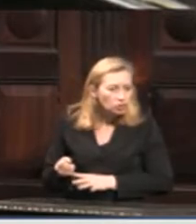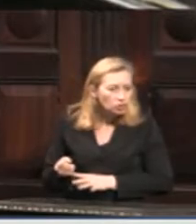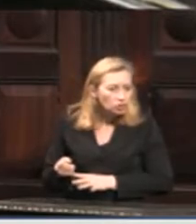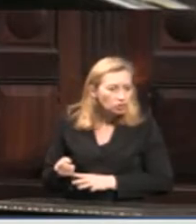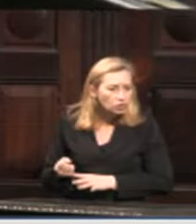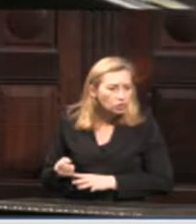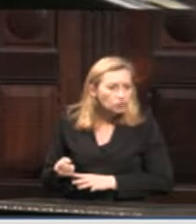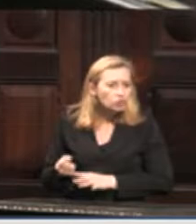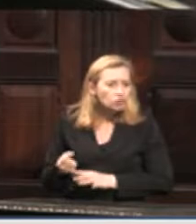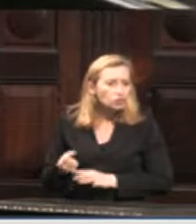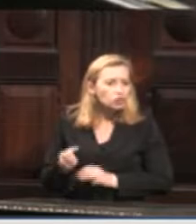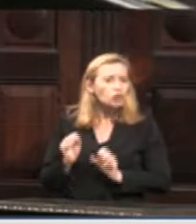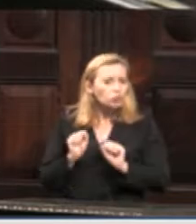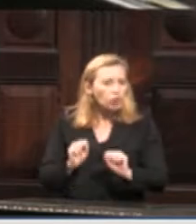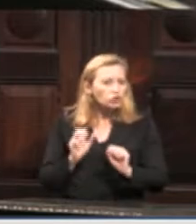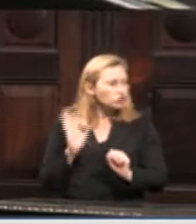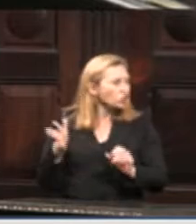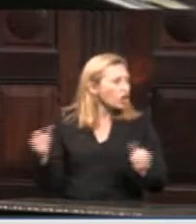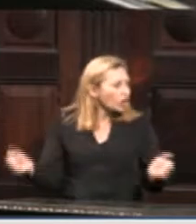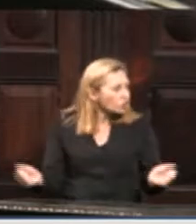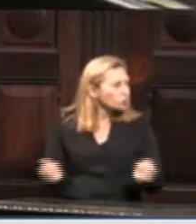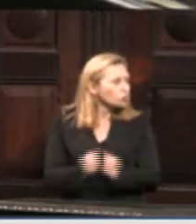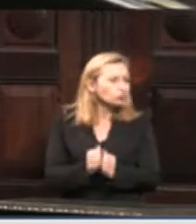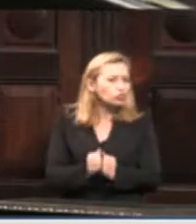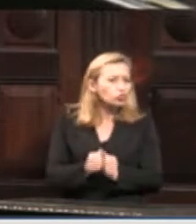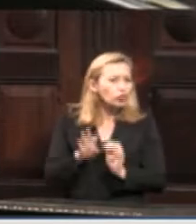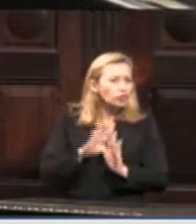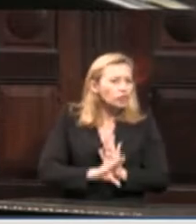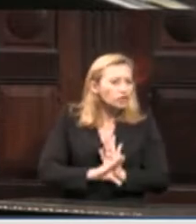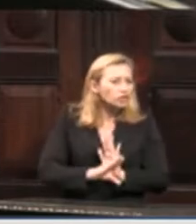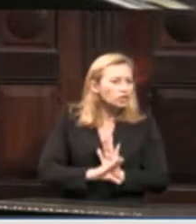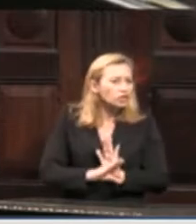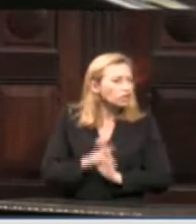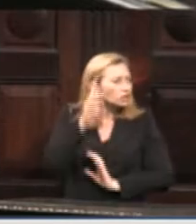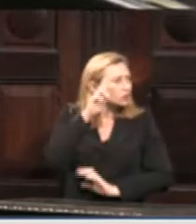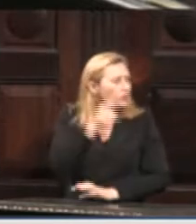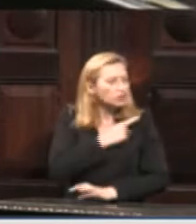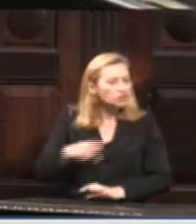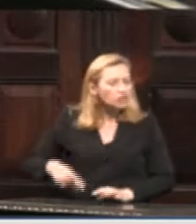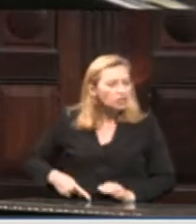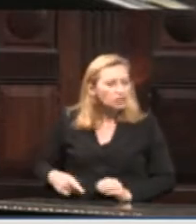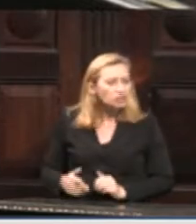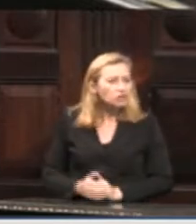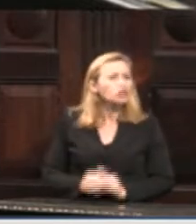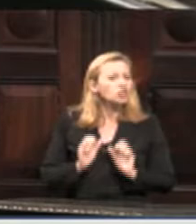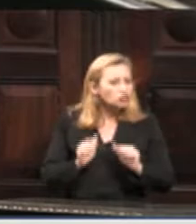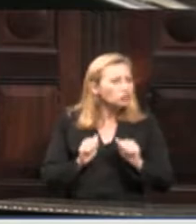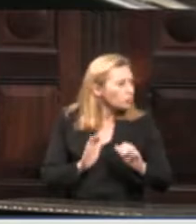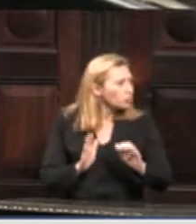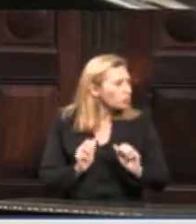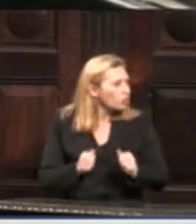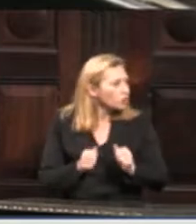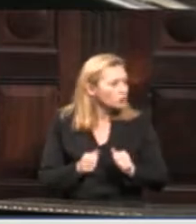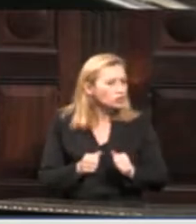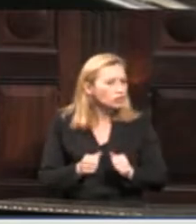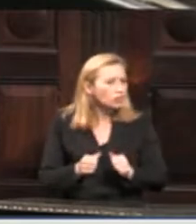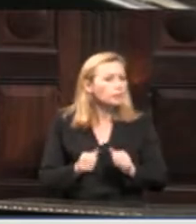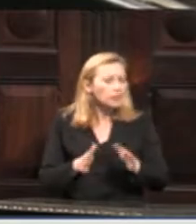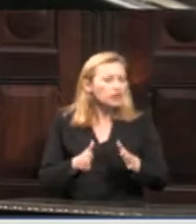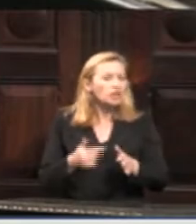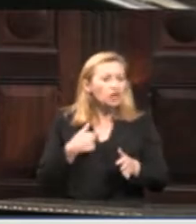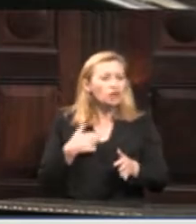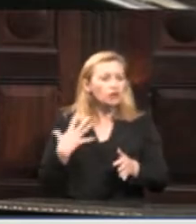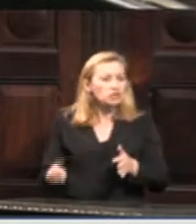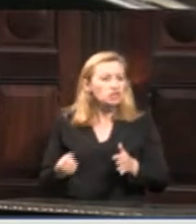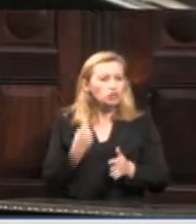Então, posso incorporar já aqui o parecer com emenda, deputado presidente? Sim, posso senhor. incorporar. Então, é favorável com